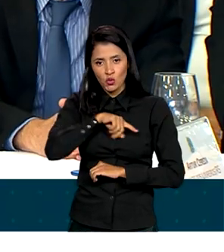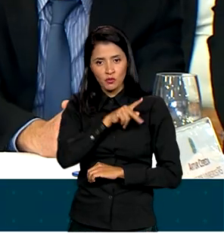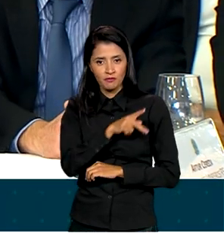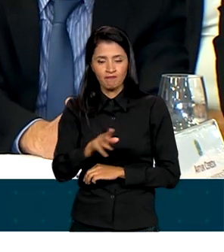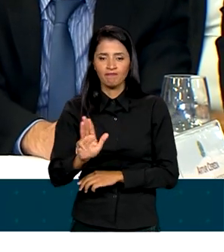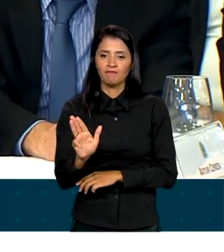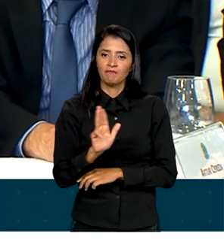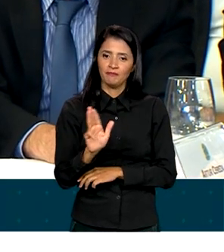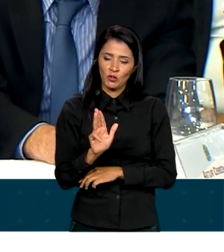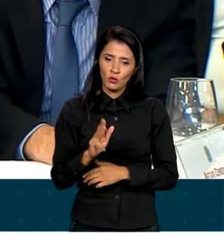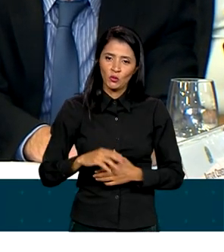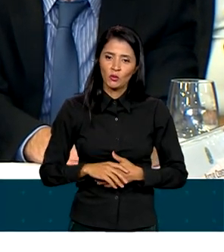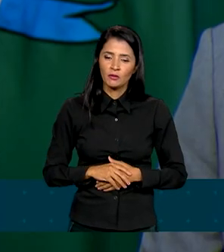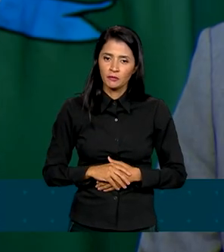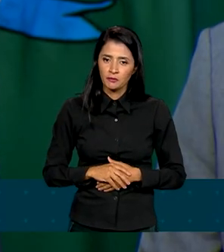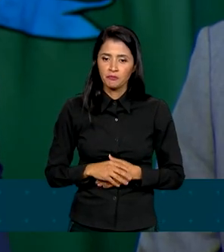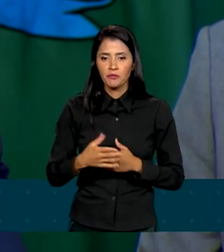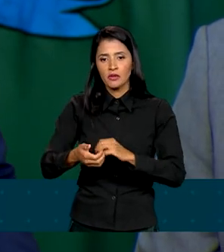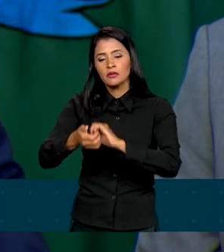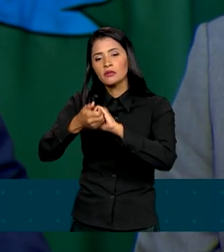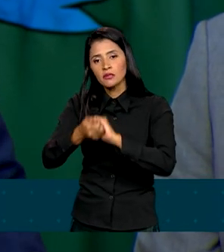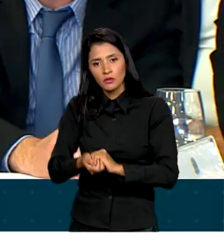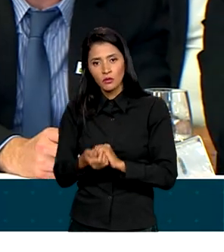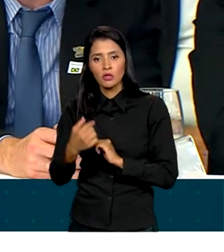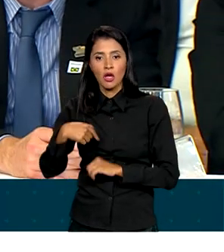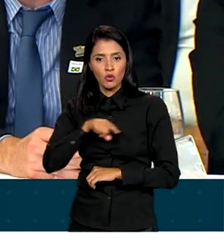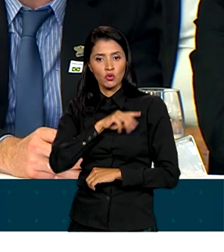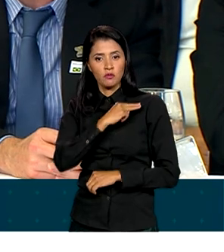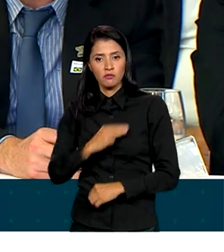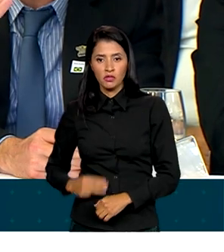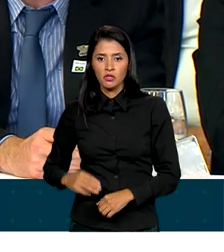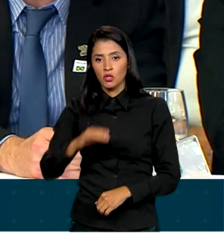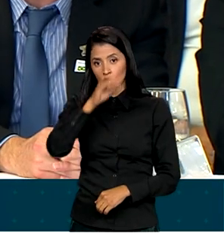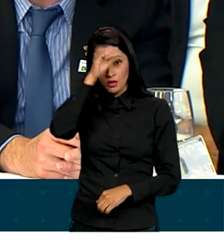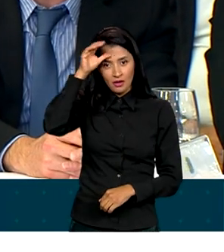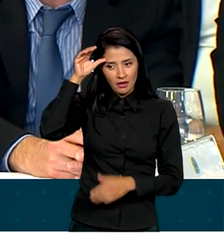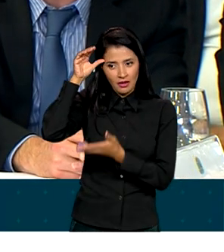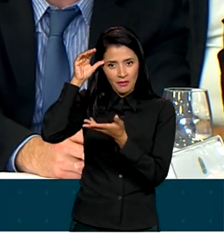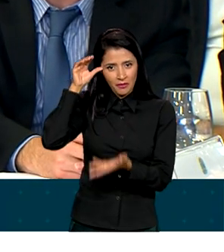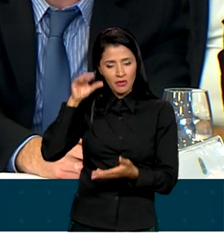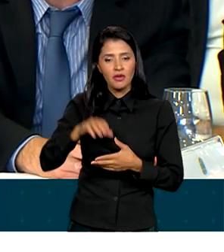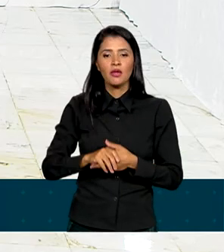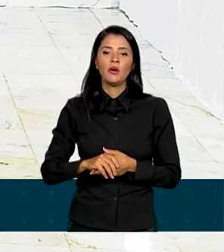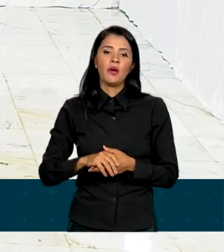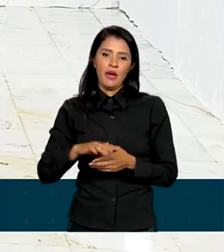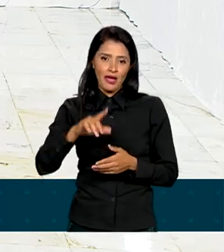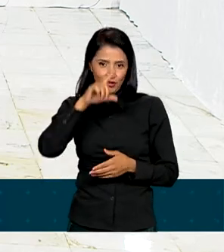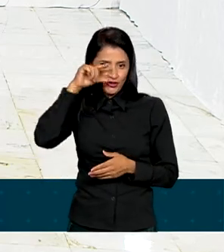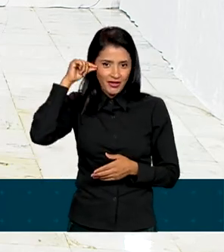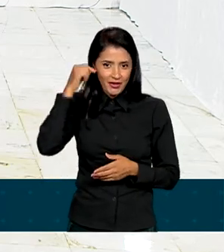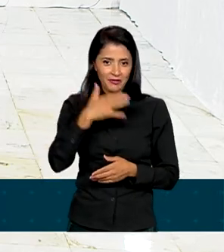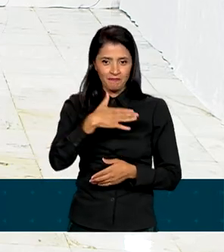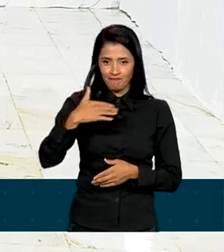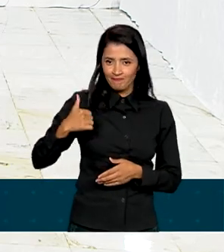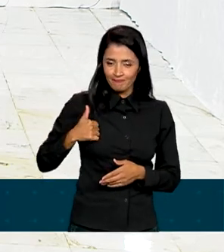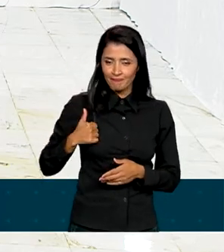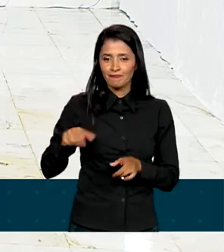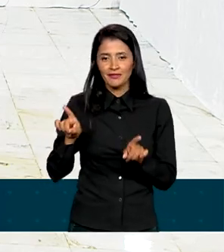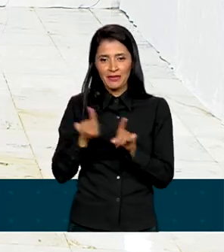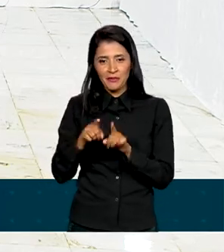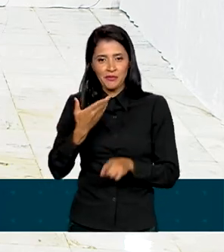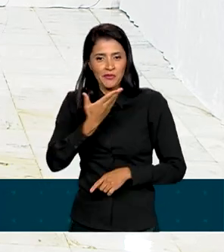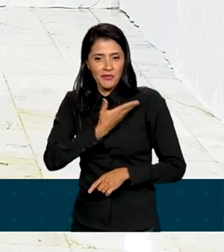né? Saudar o nosso ministro Camilo, saudar a nossa primeira-dama Janja, também o nosso